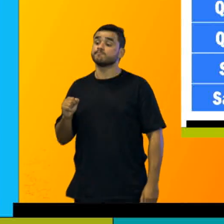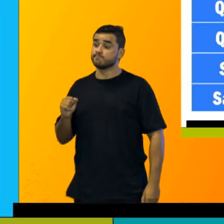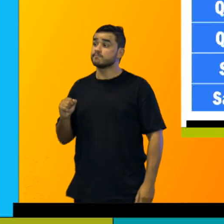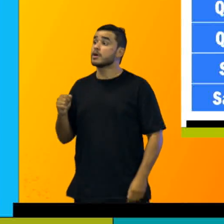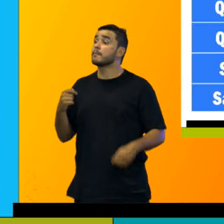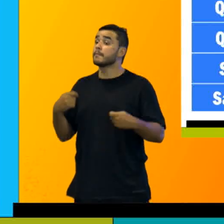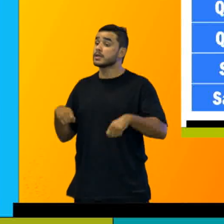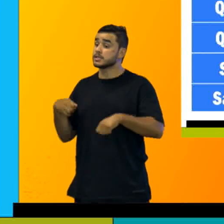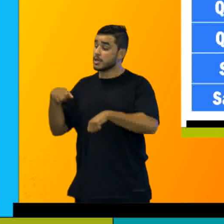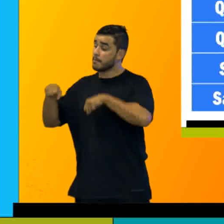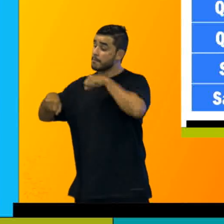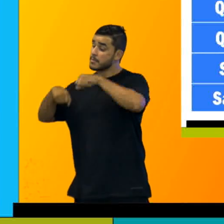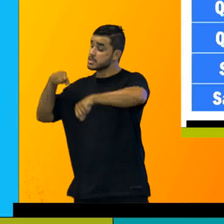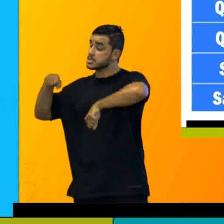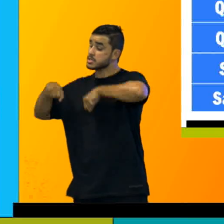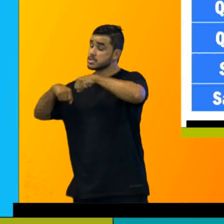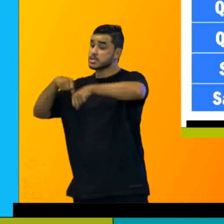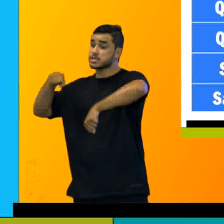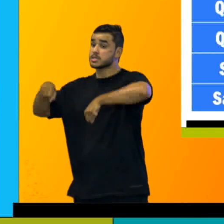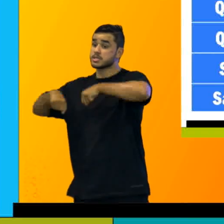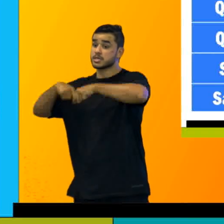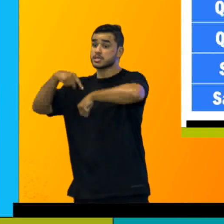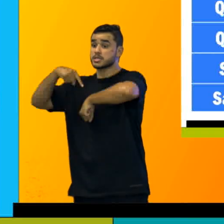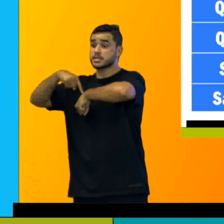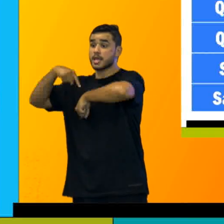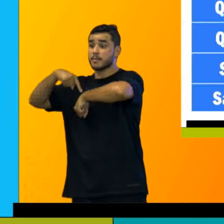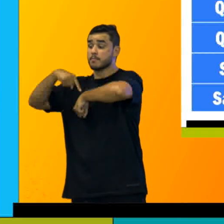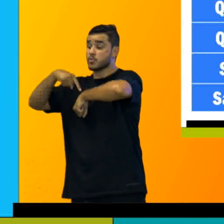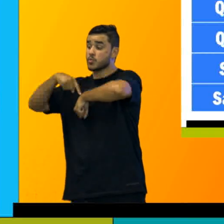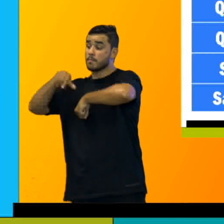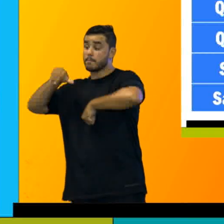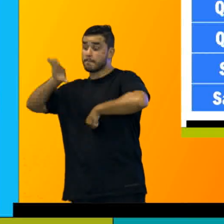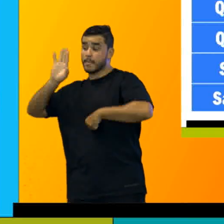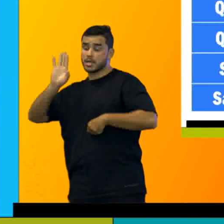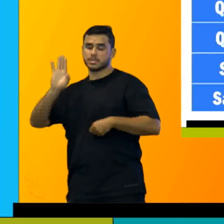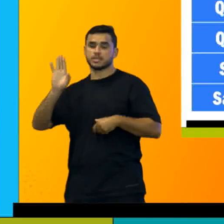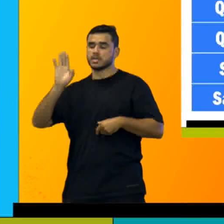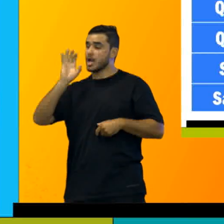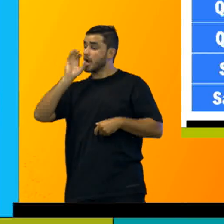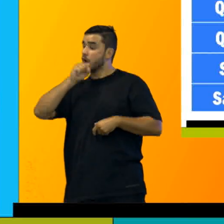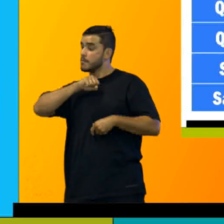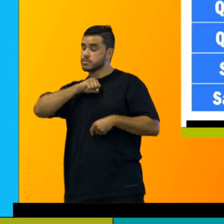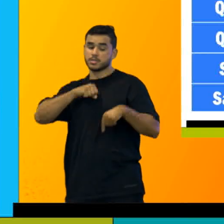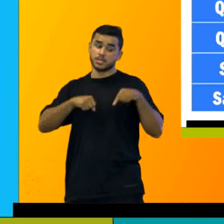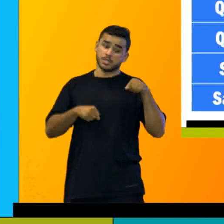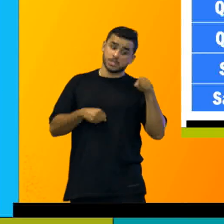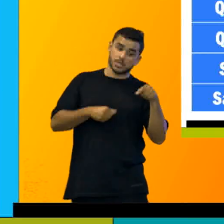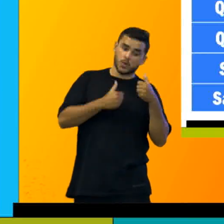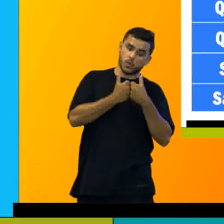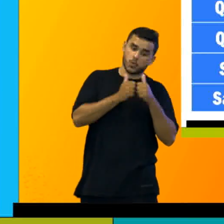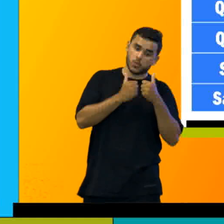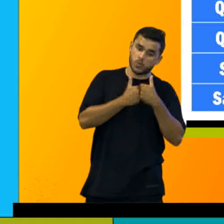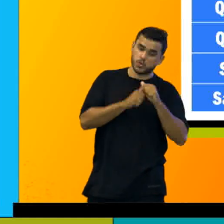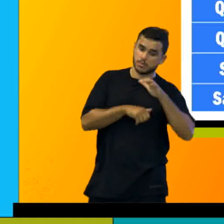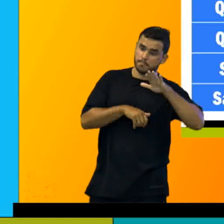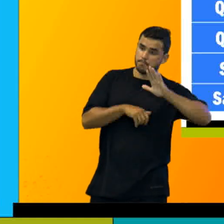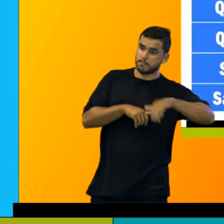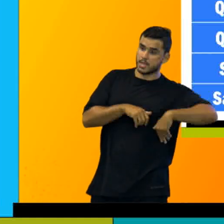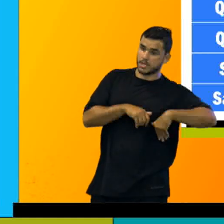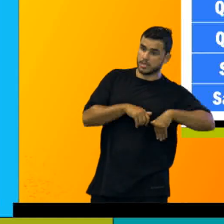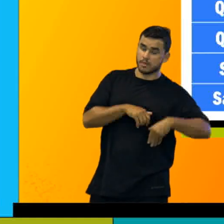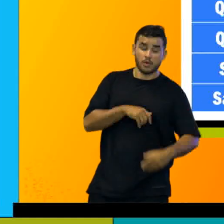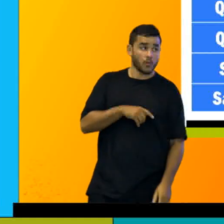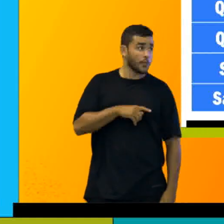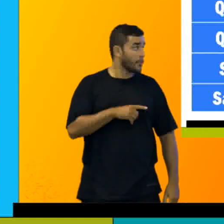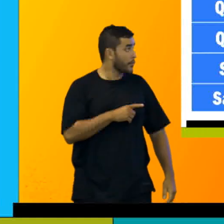qual é o tempo da bicicleta que foi melhor do que o do ônibus, ó. Aí, continuando aí a brincadeira do quadro, ó. Olha